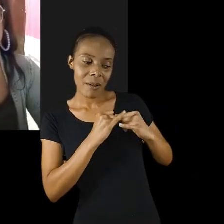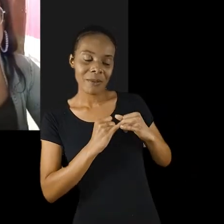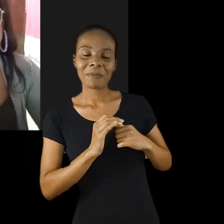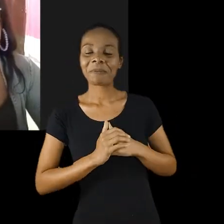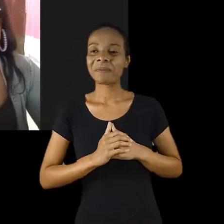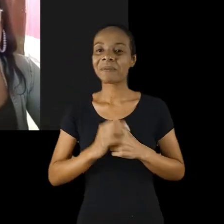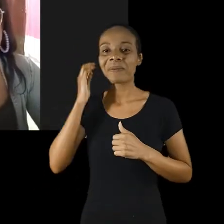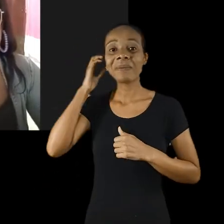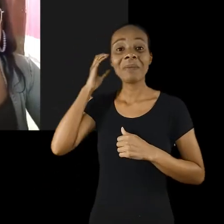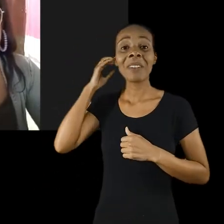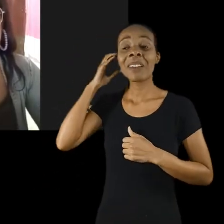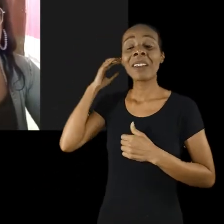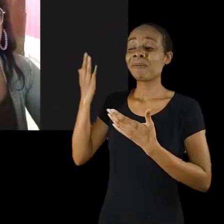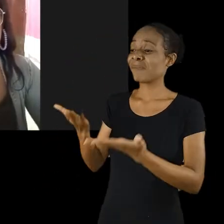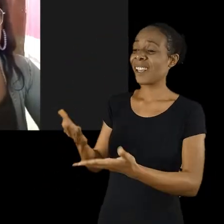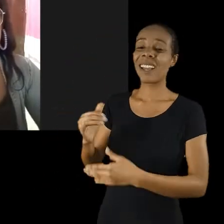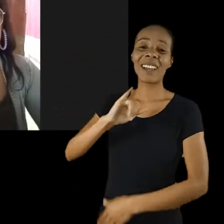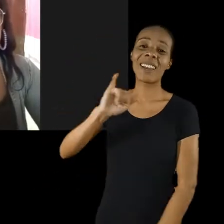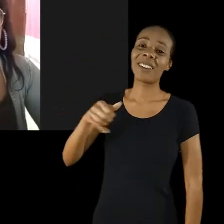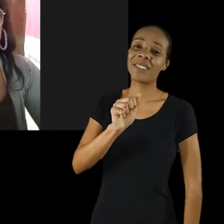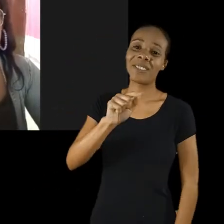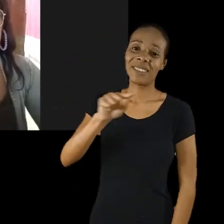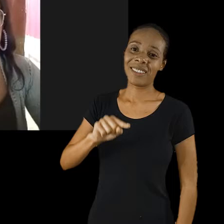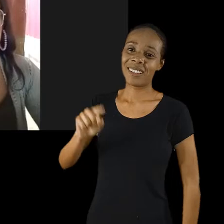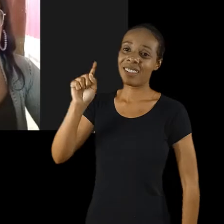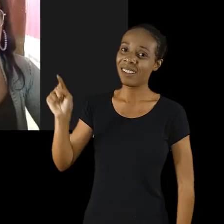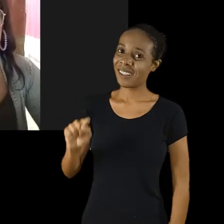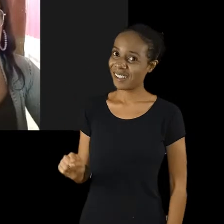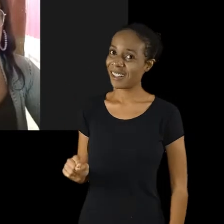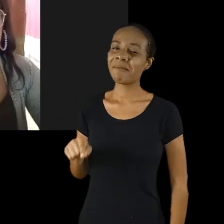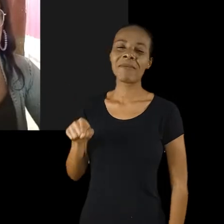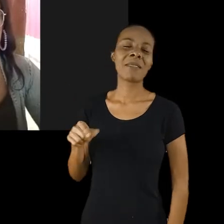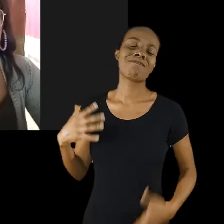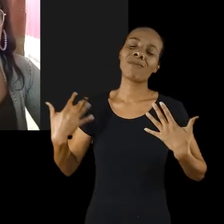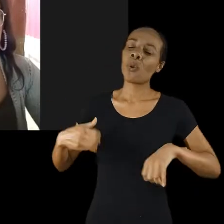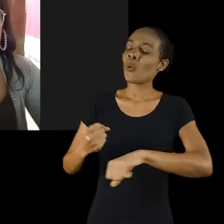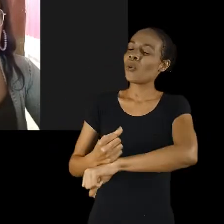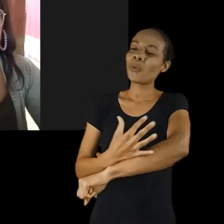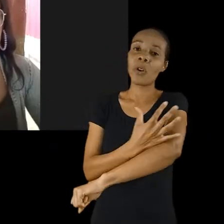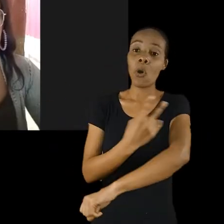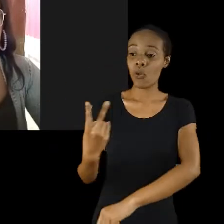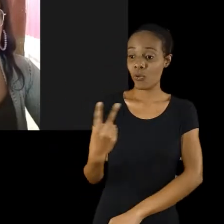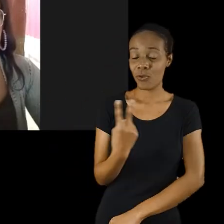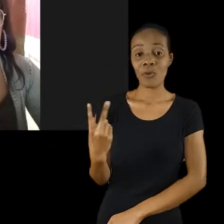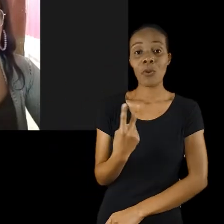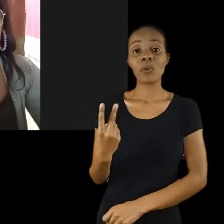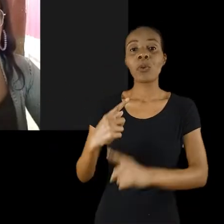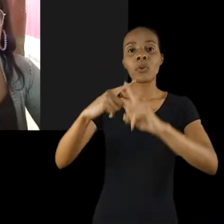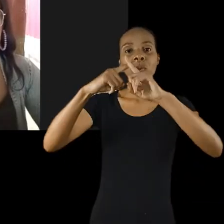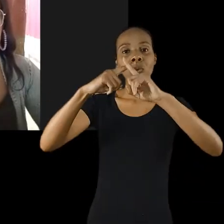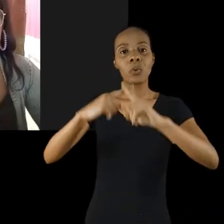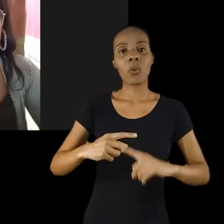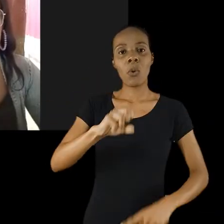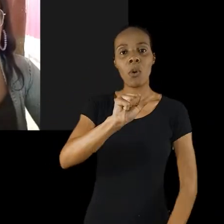porque Jazz é um poeta que me emociona muito, você já tem noção, ele sabe disso. A gente se conheceu no Slam Brasil